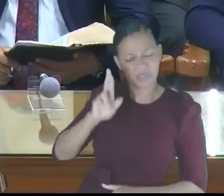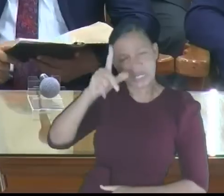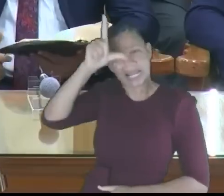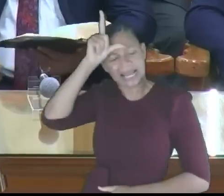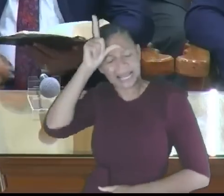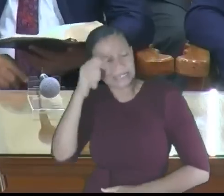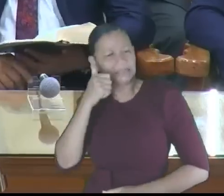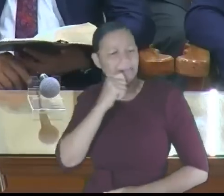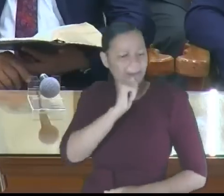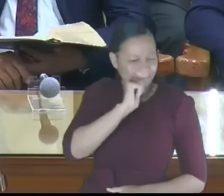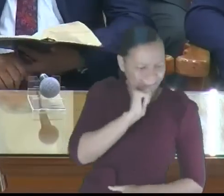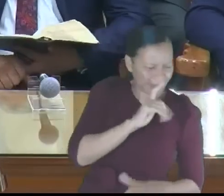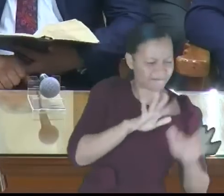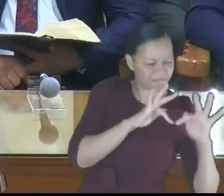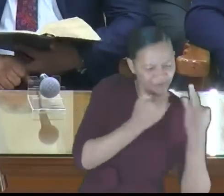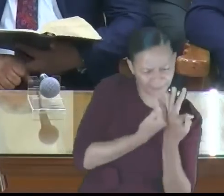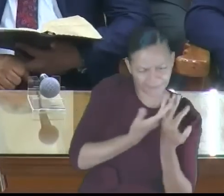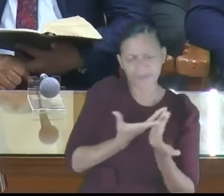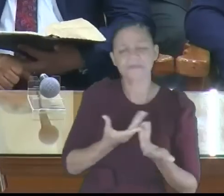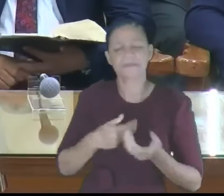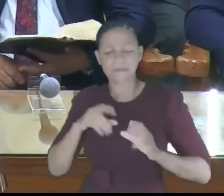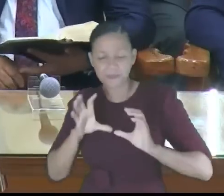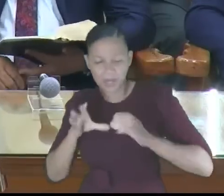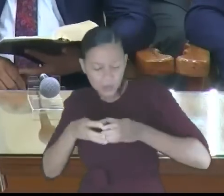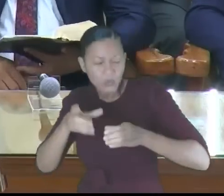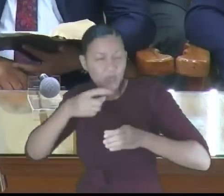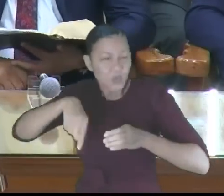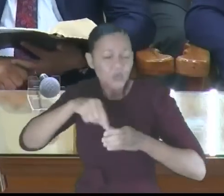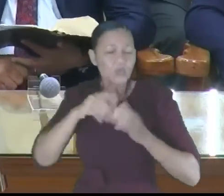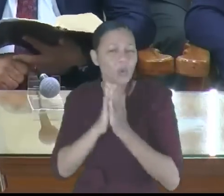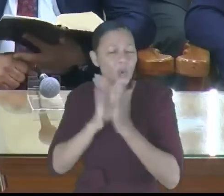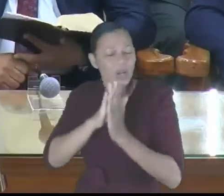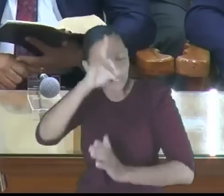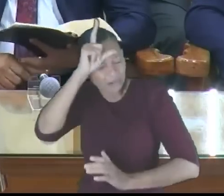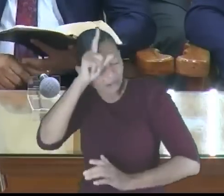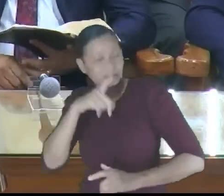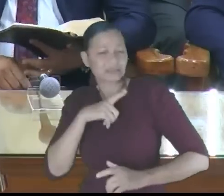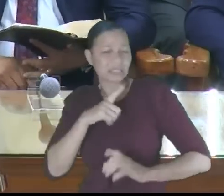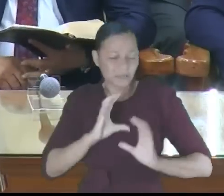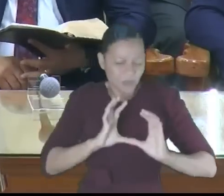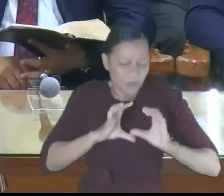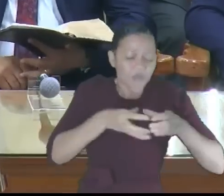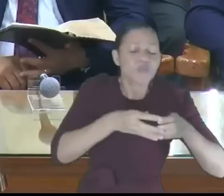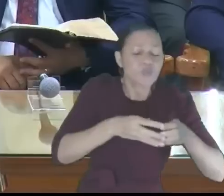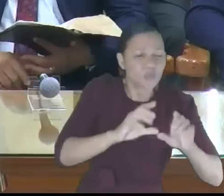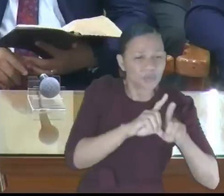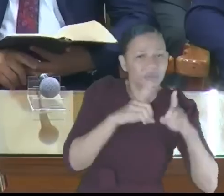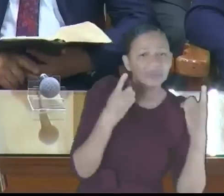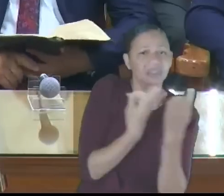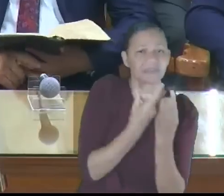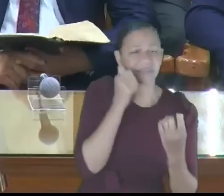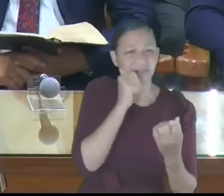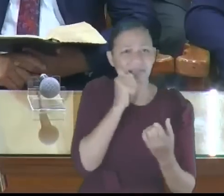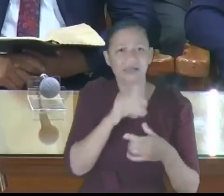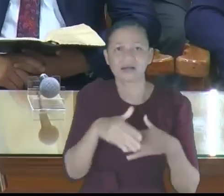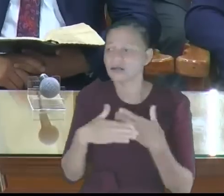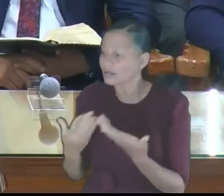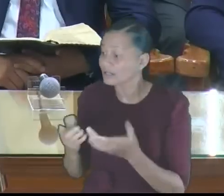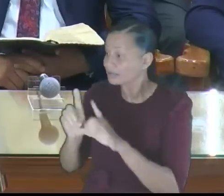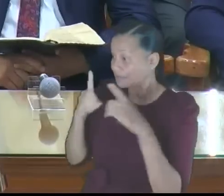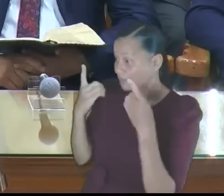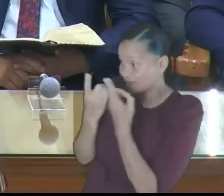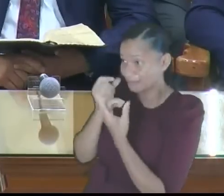mães de família, é dor para a dirigente do círculo de oração, é dor para a dirigente do departamento de senhoras. Cadê o departamento das